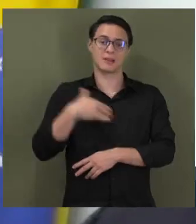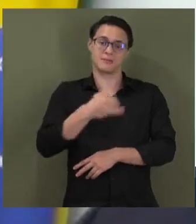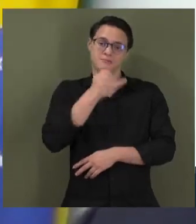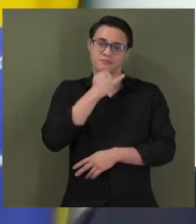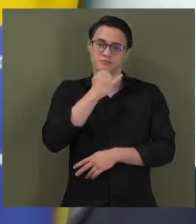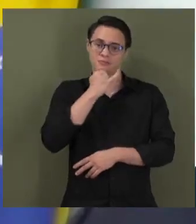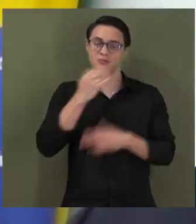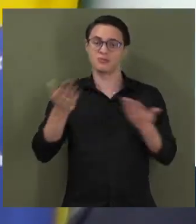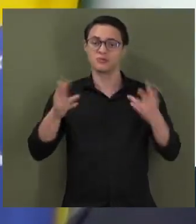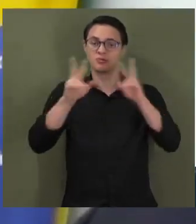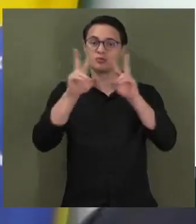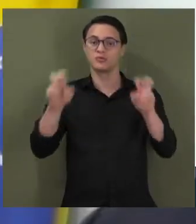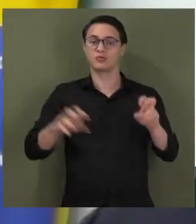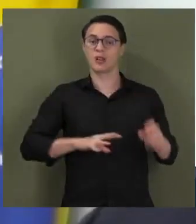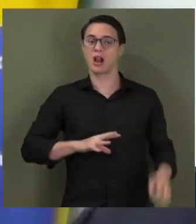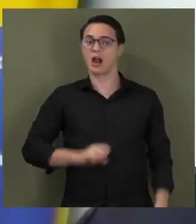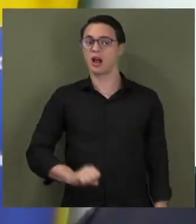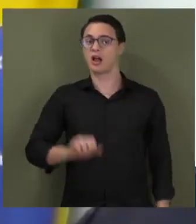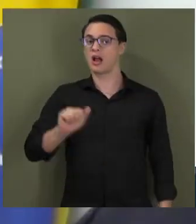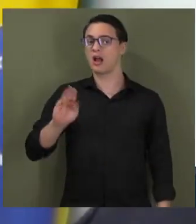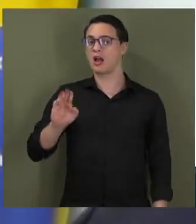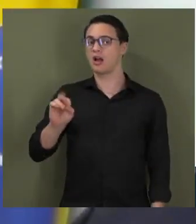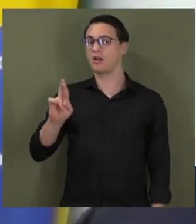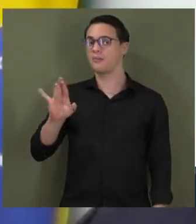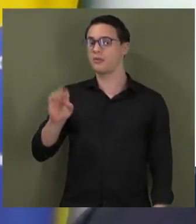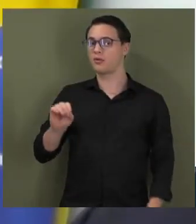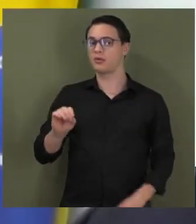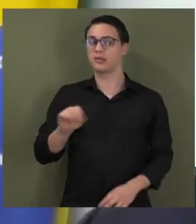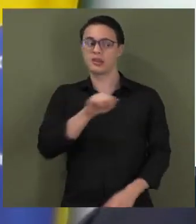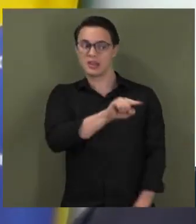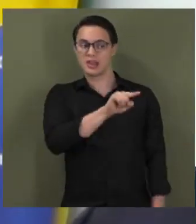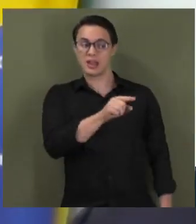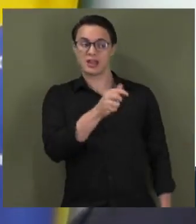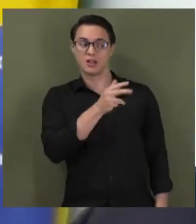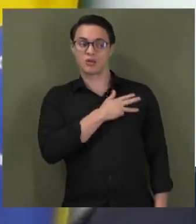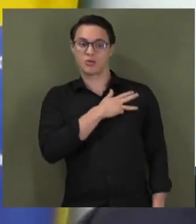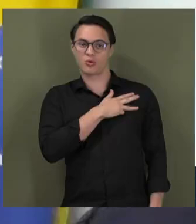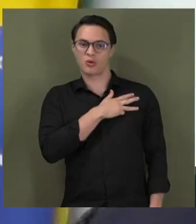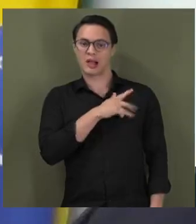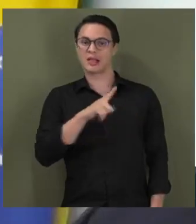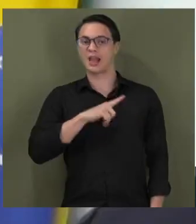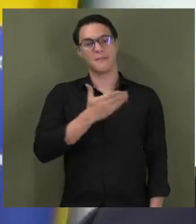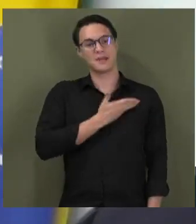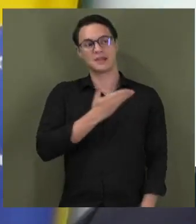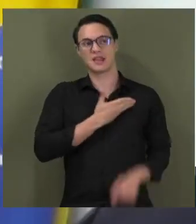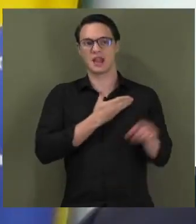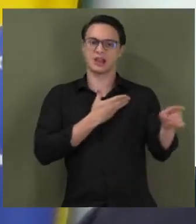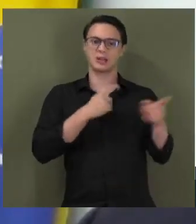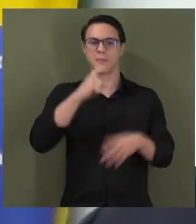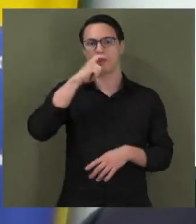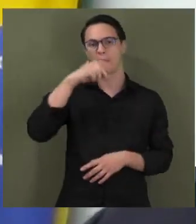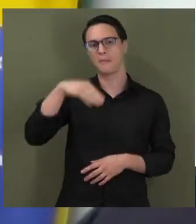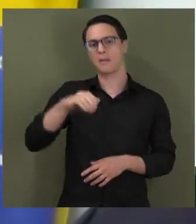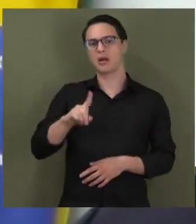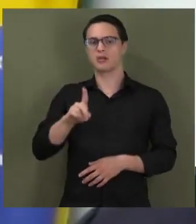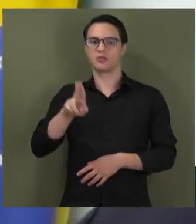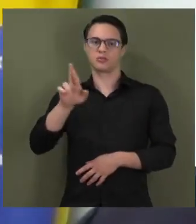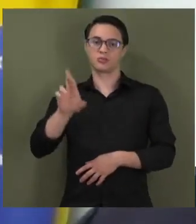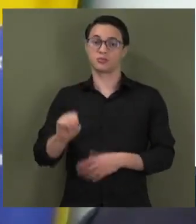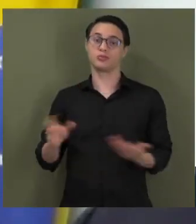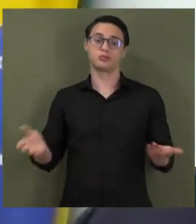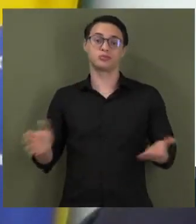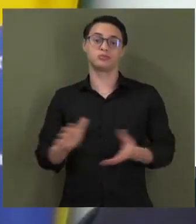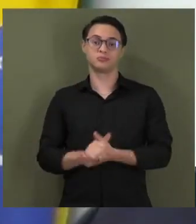exemplo, a questão do aborto e das amizades de Lula com ditadores sangrentos e corruptos, como